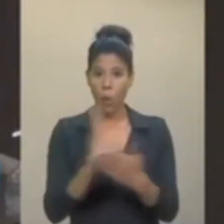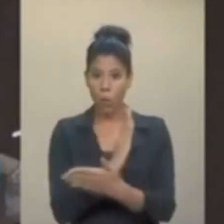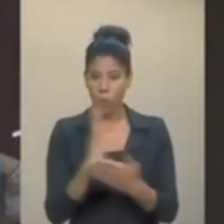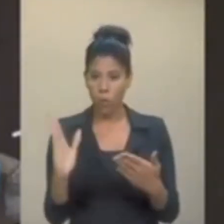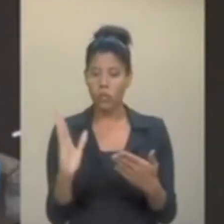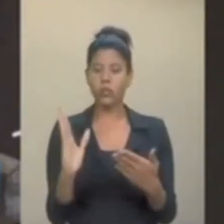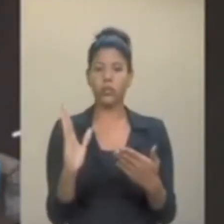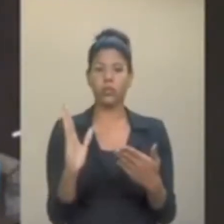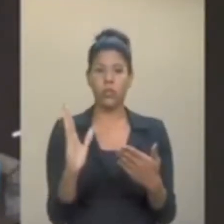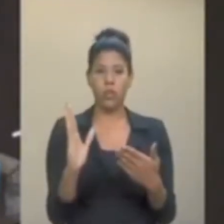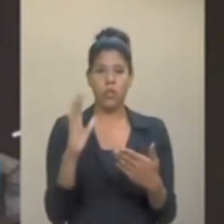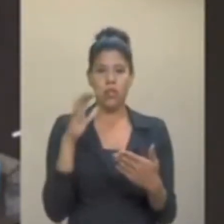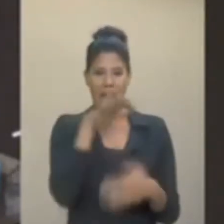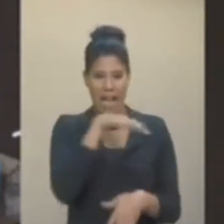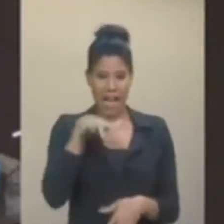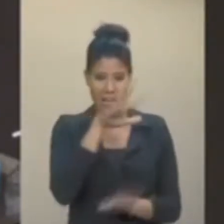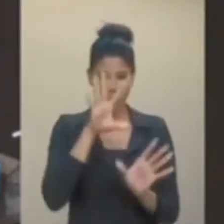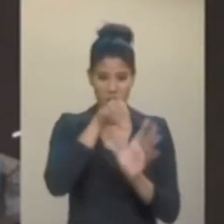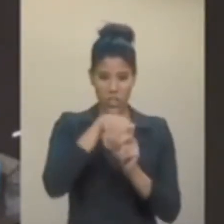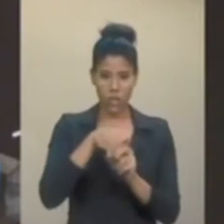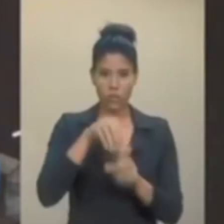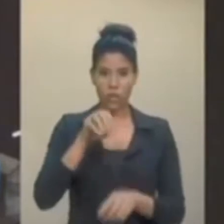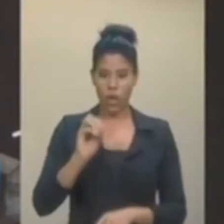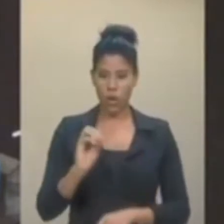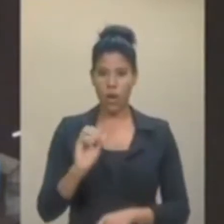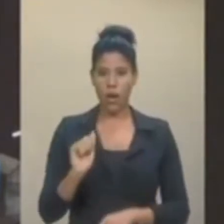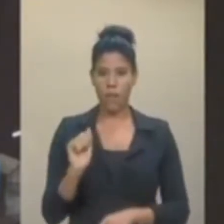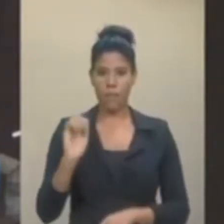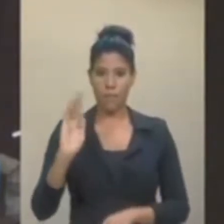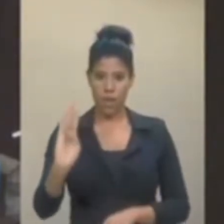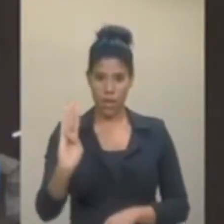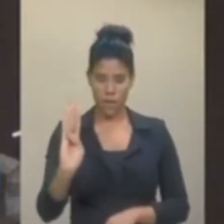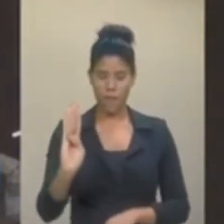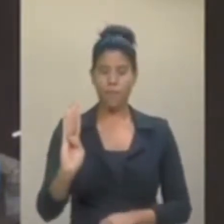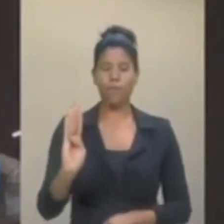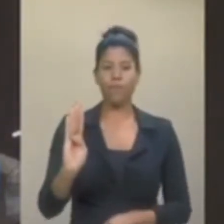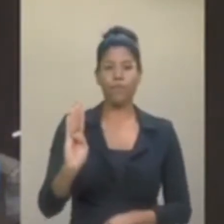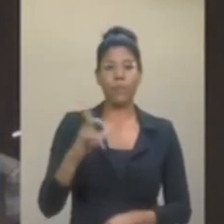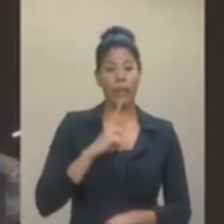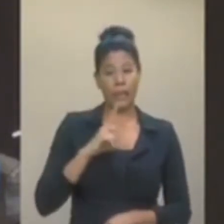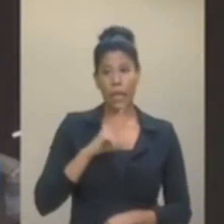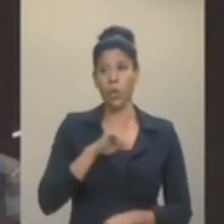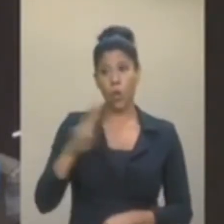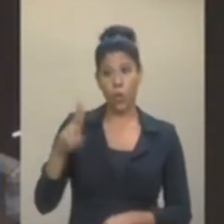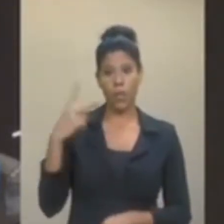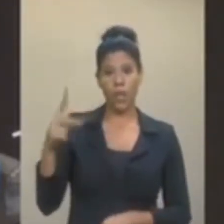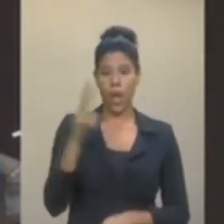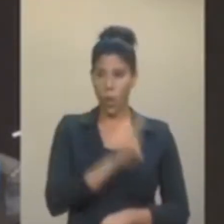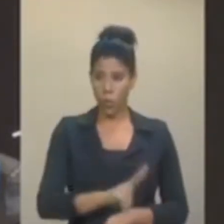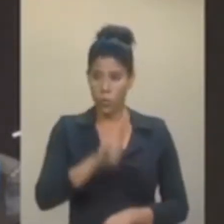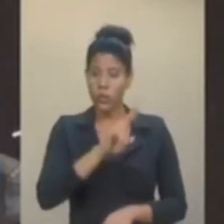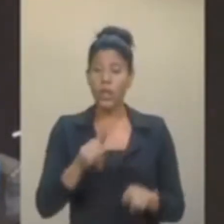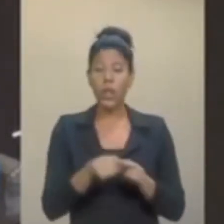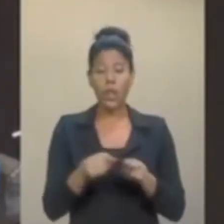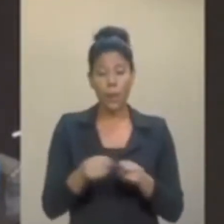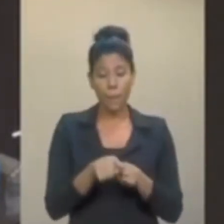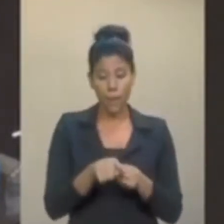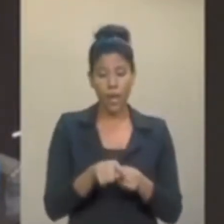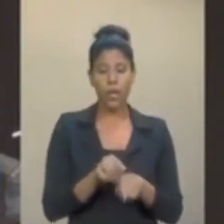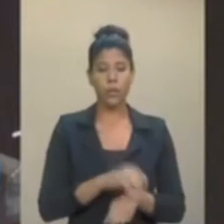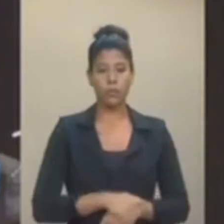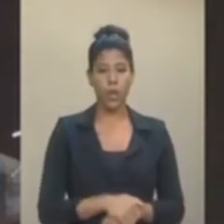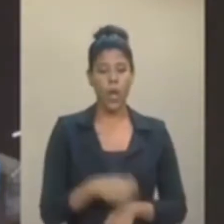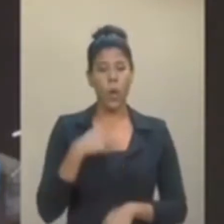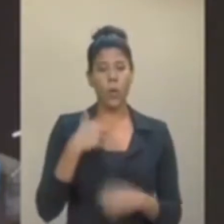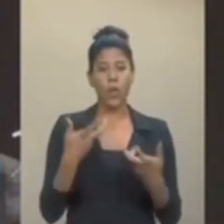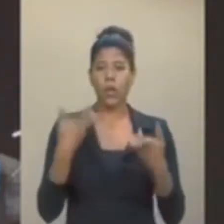do Brasil e também dá nome à nossa Comissão da Anistia. Eu queria aqui prestar as minhas